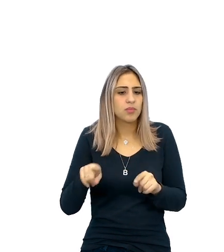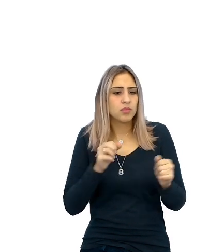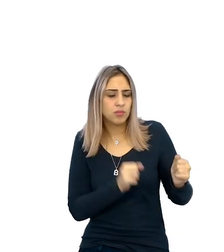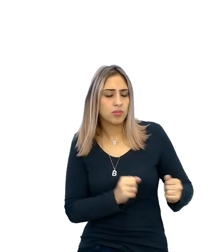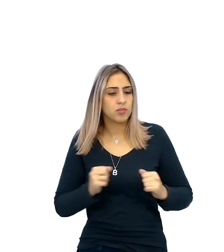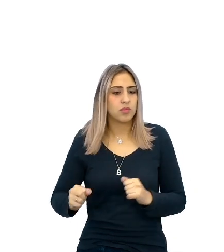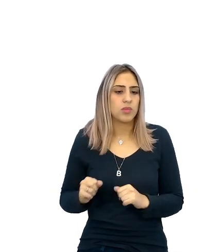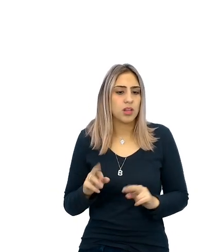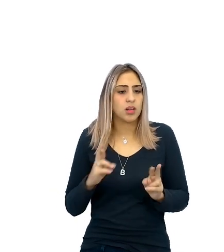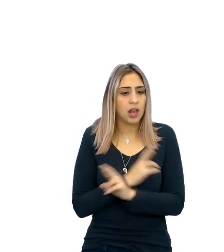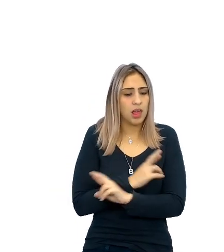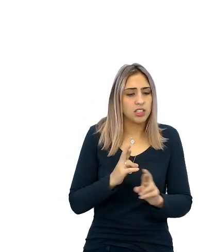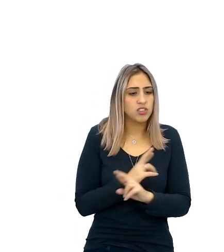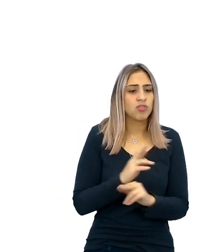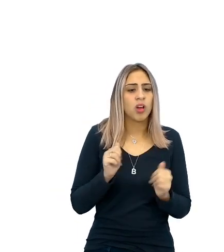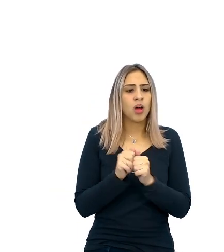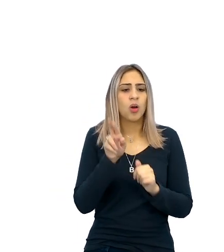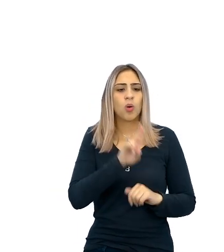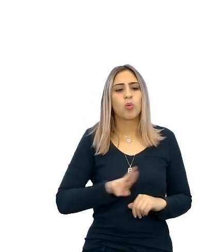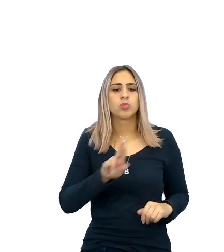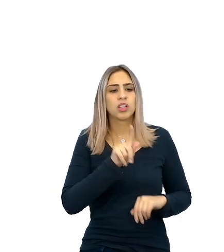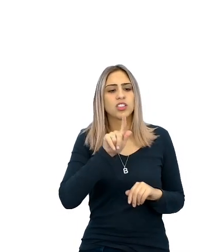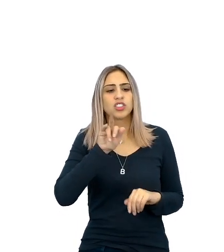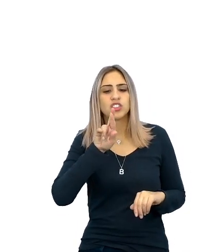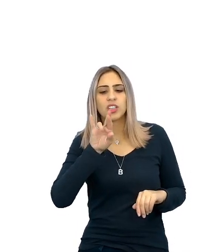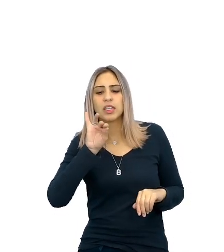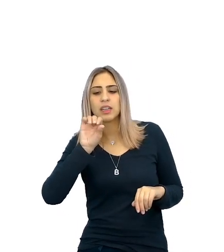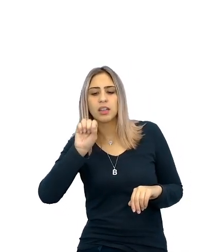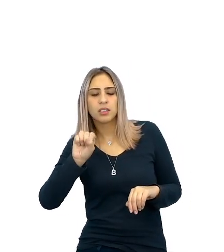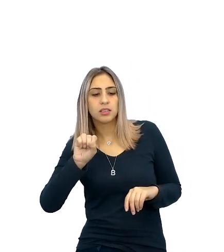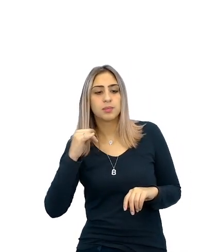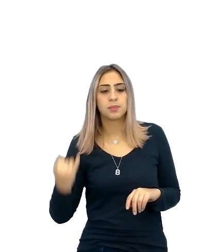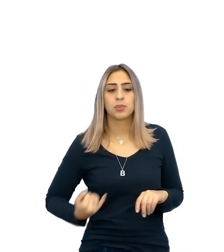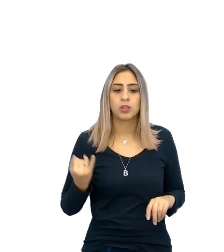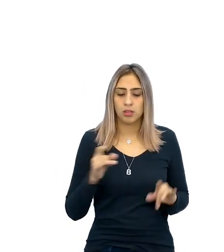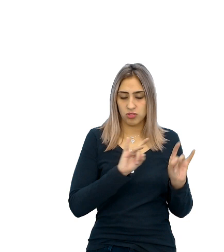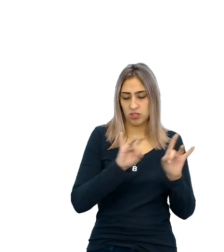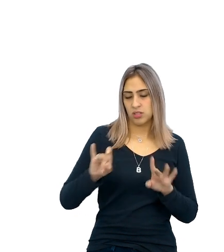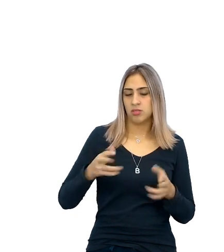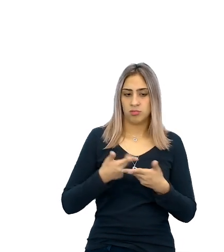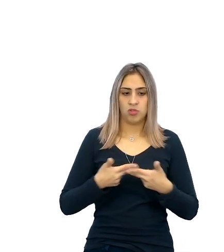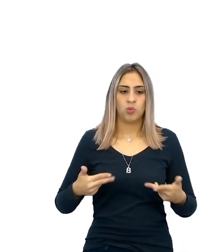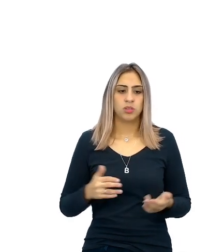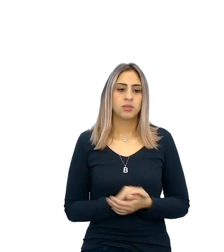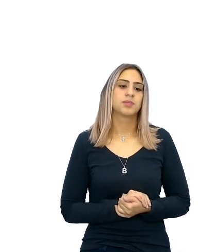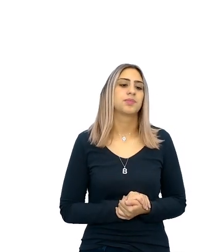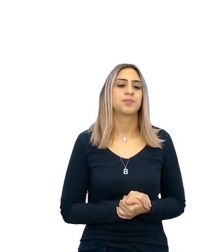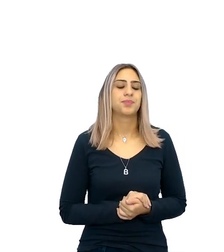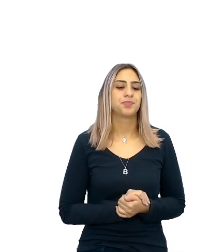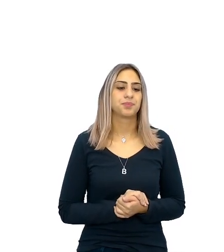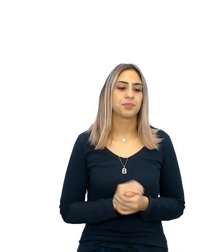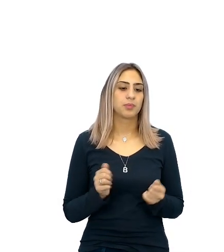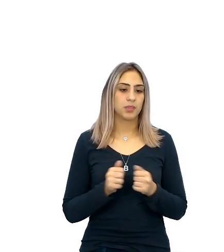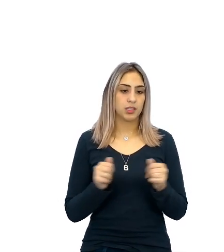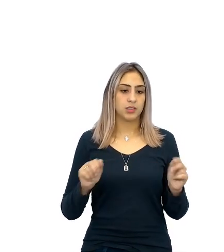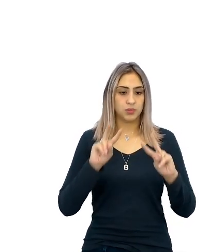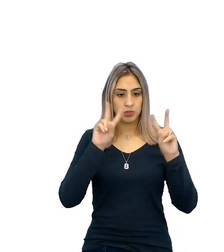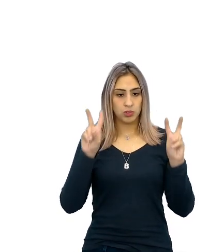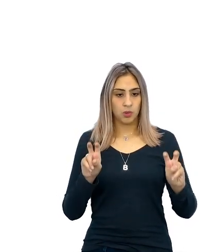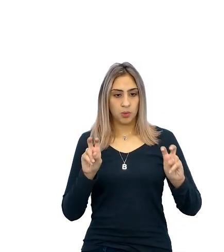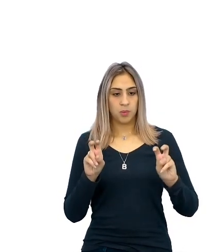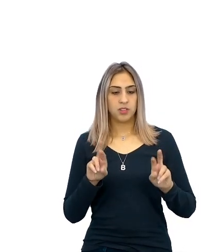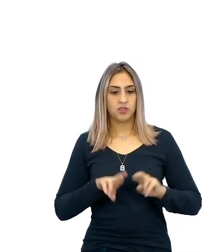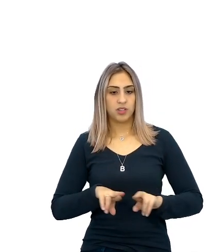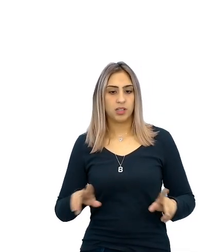poder, né, relativas ao uso das gírias, a importância e a relevância dessa variante, né? Os cartazes também